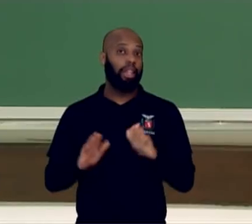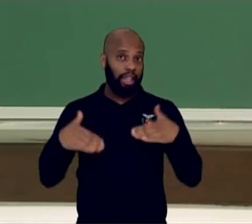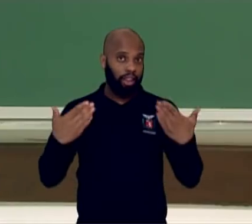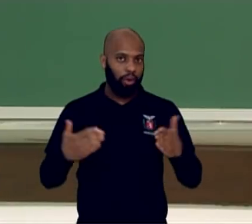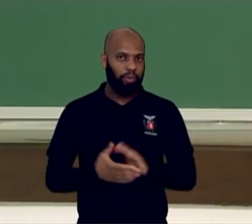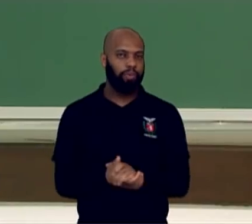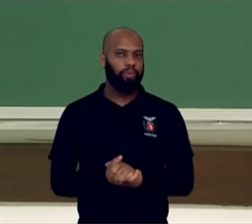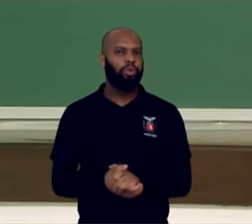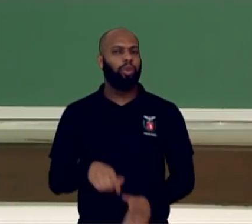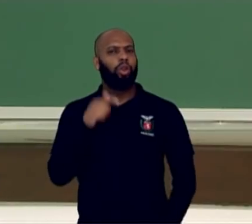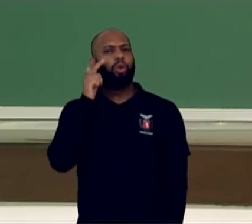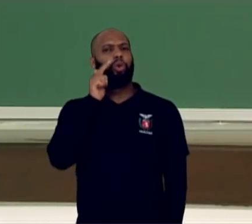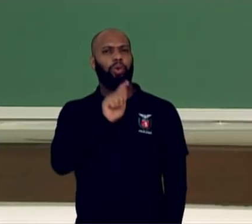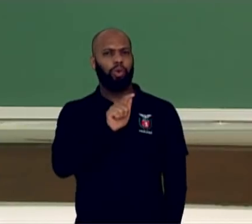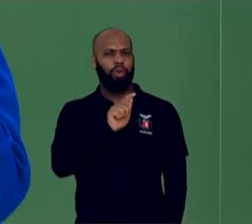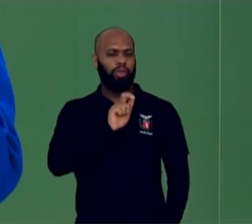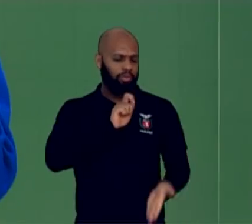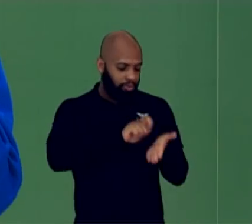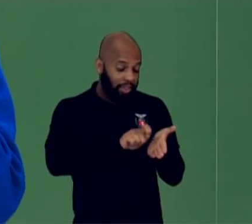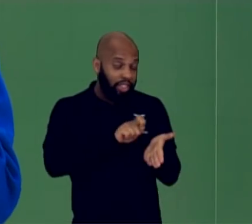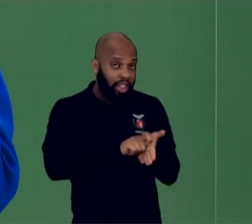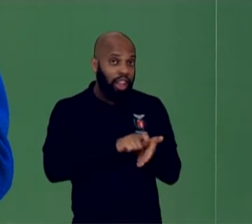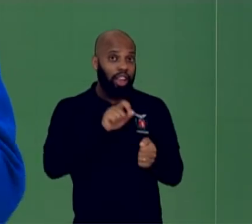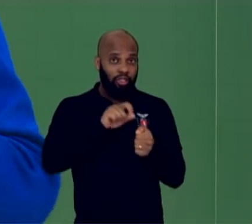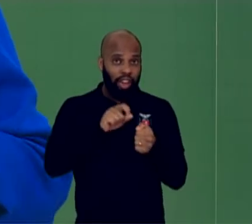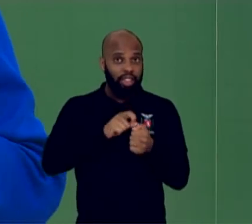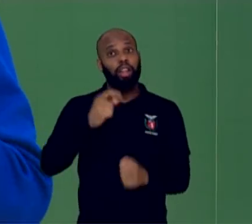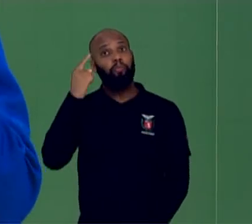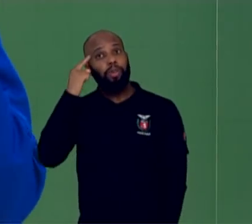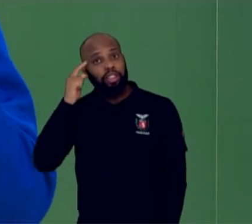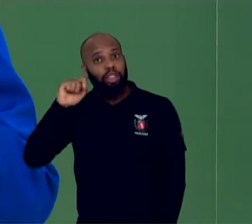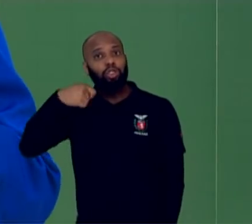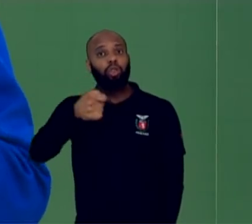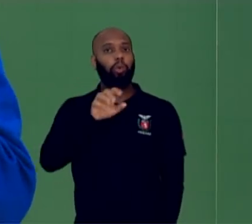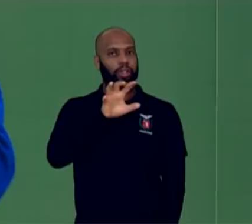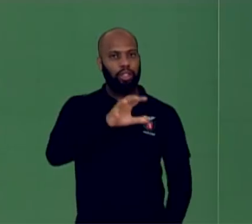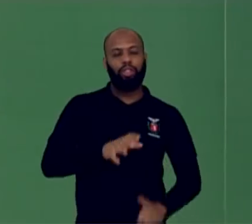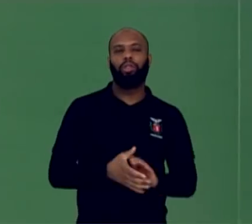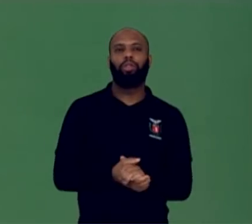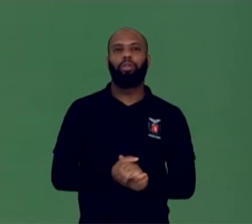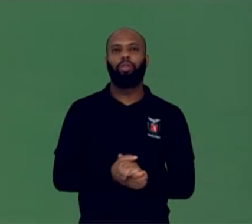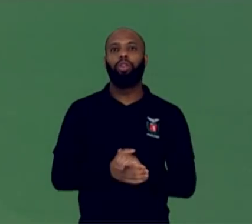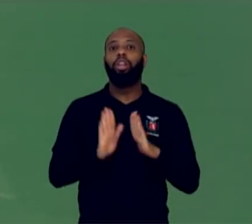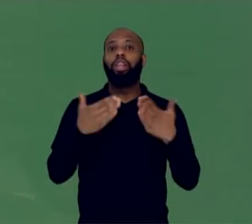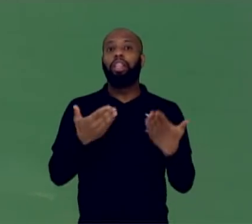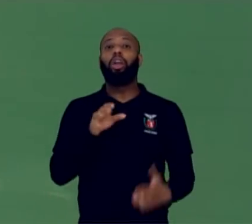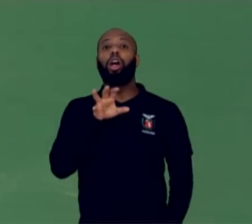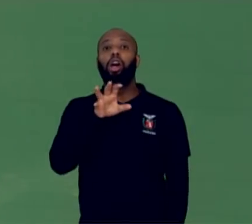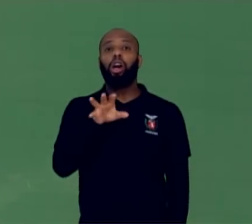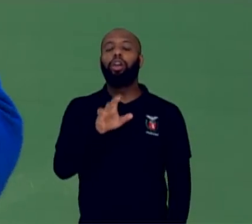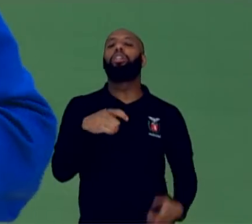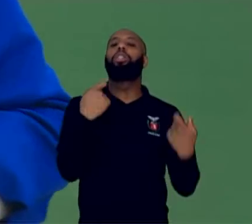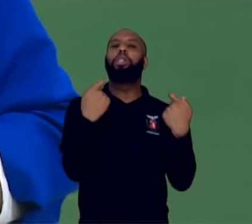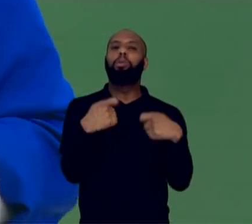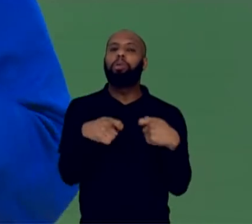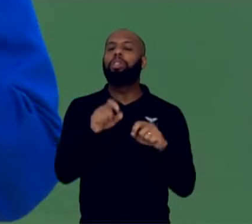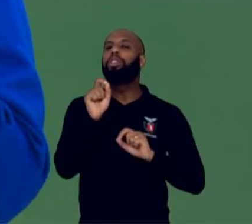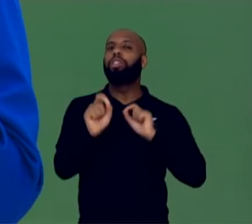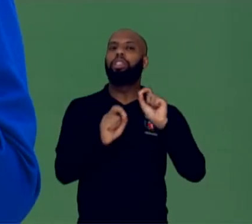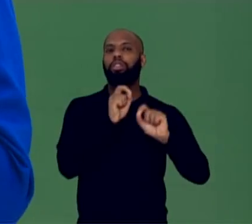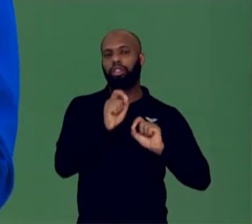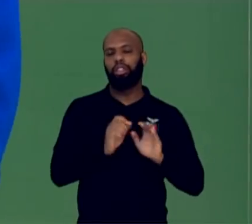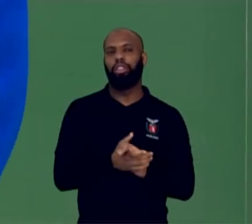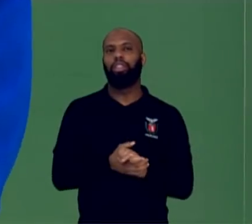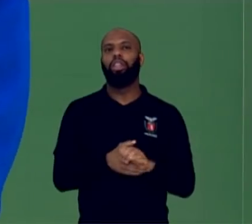E aí, pessoal, conseguiram escrever, fazer, pensar sobre essa questão? Essa questão, ela demanda um pouco mais